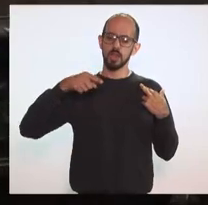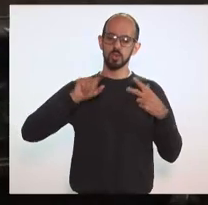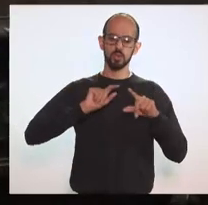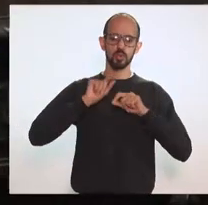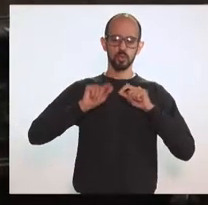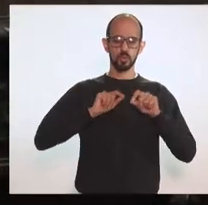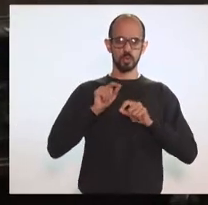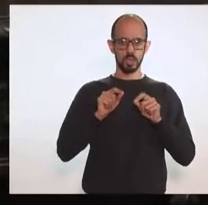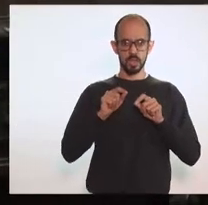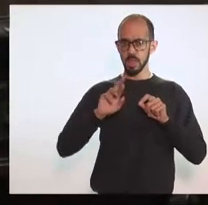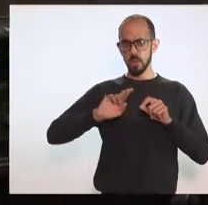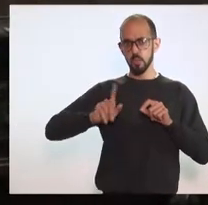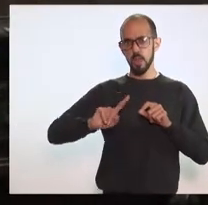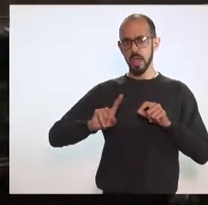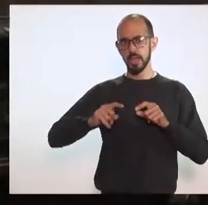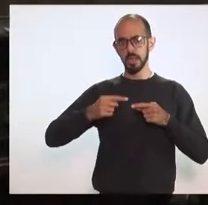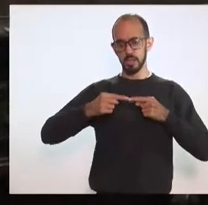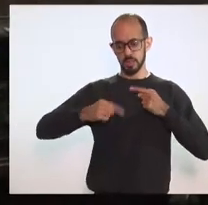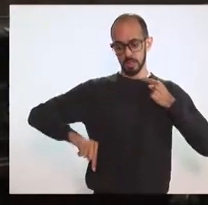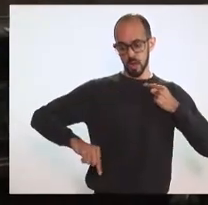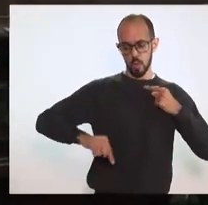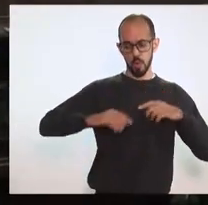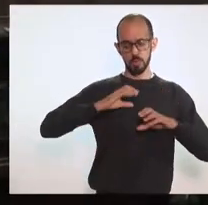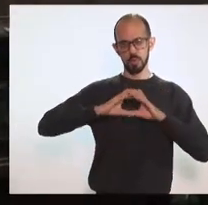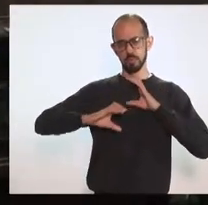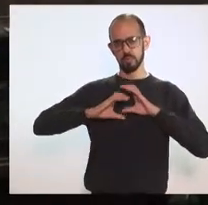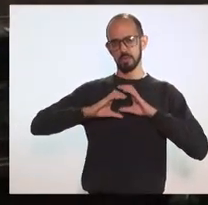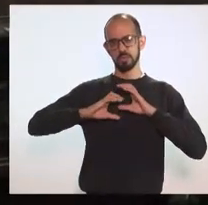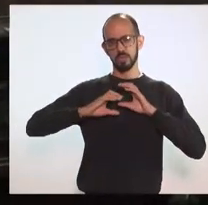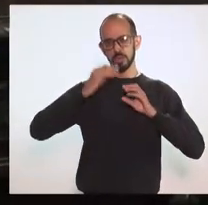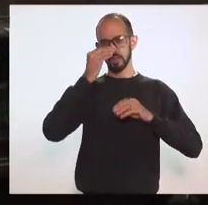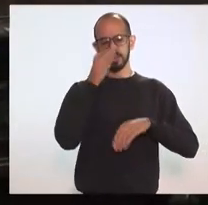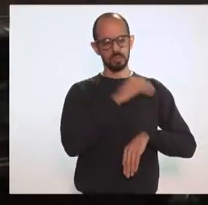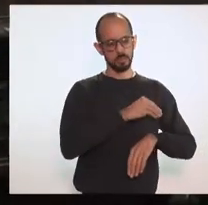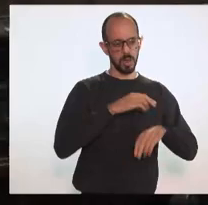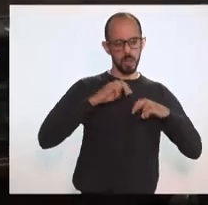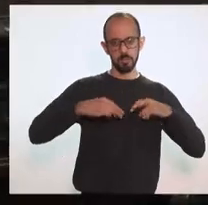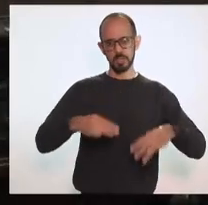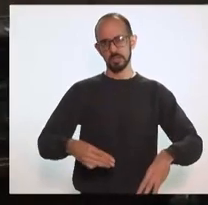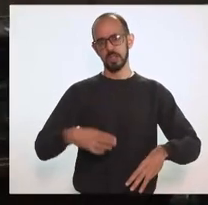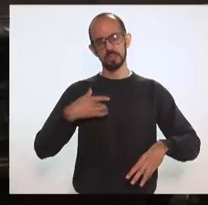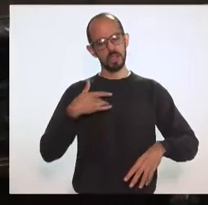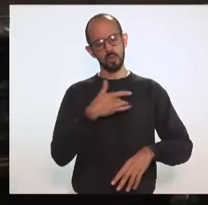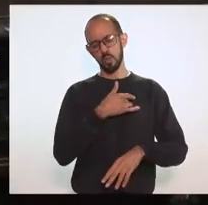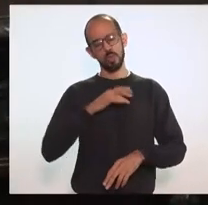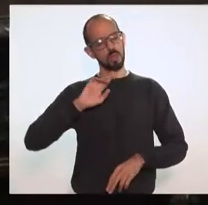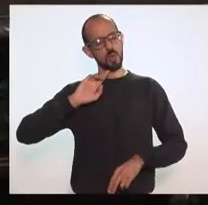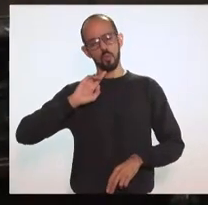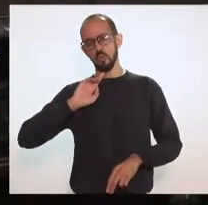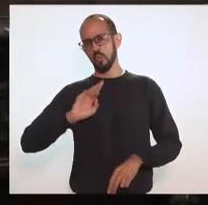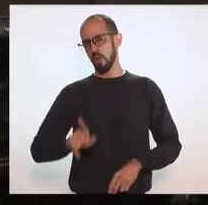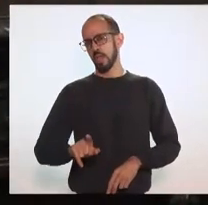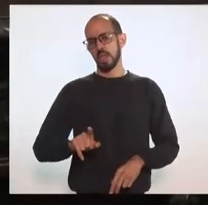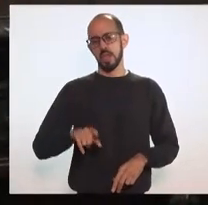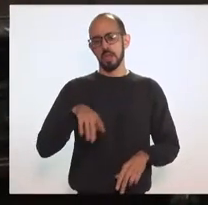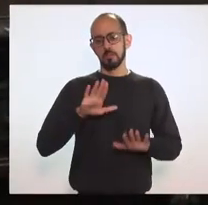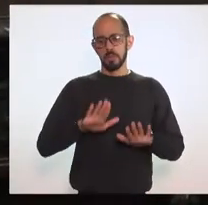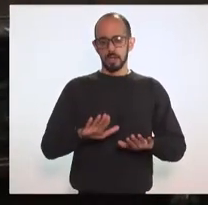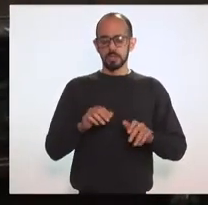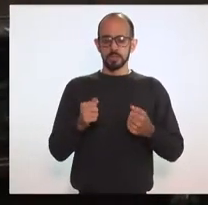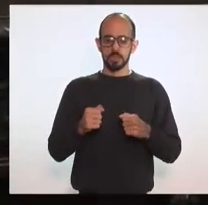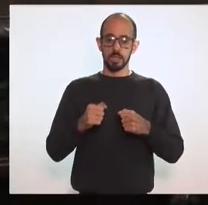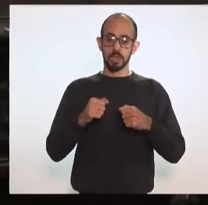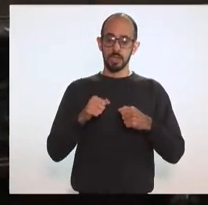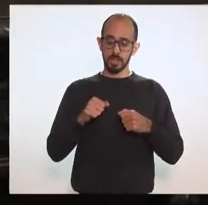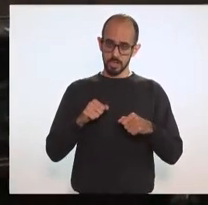dentro da Renata aquele roupa do Ministério da Saúde que ele abandone o programa nacional de imunização nada disso aquele lance mão